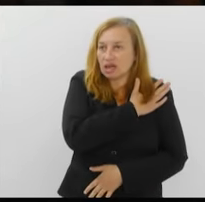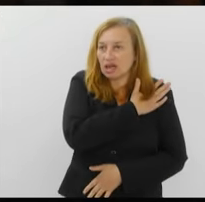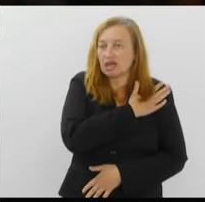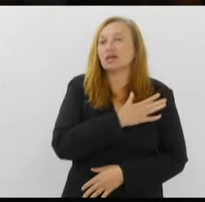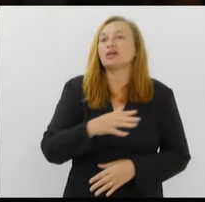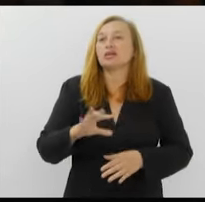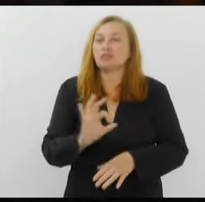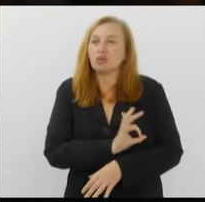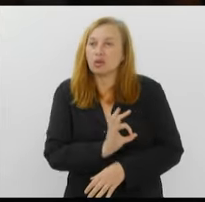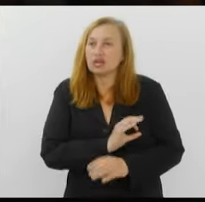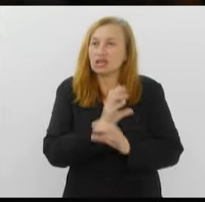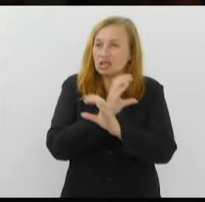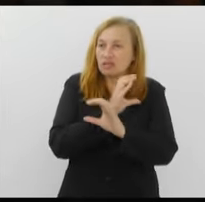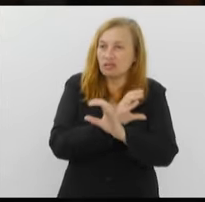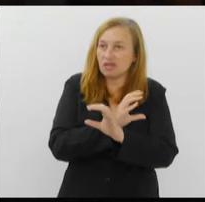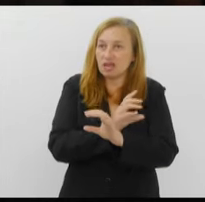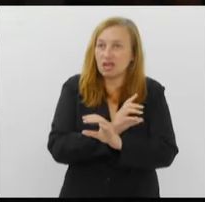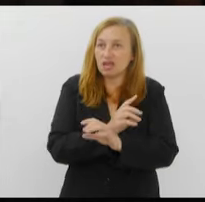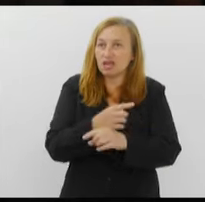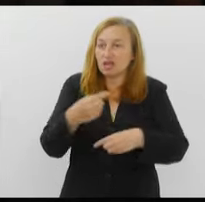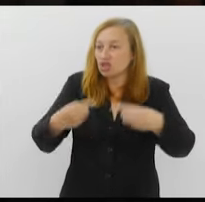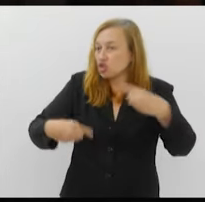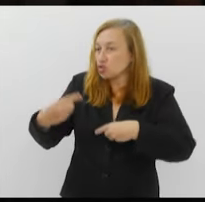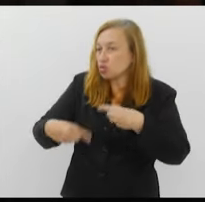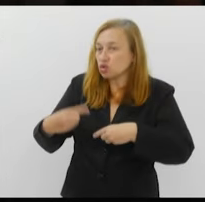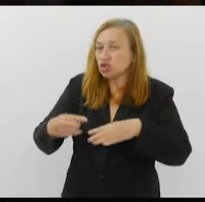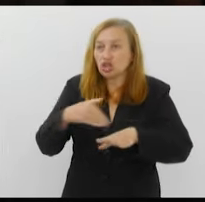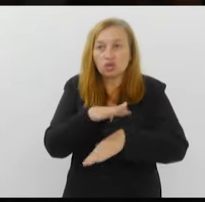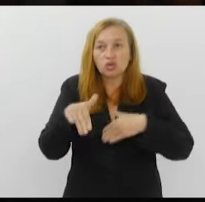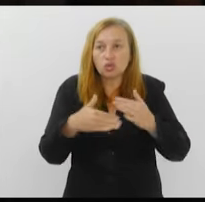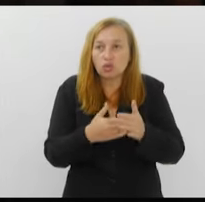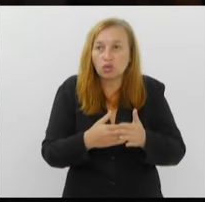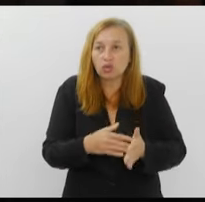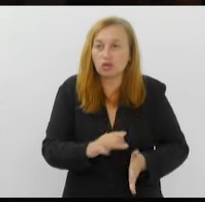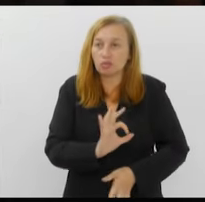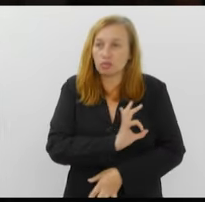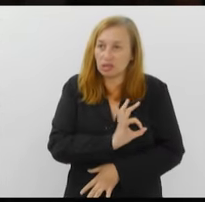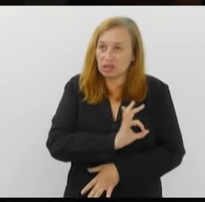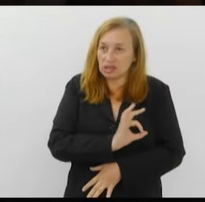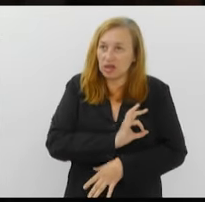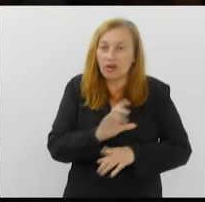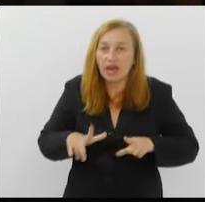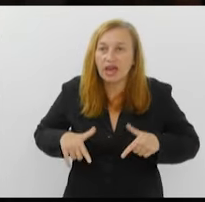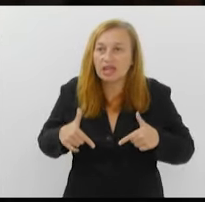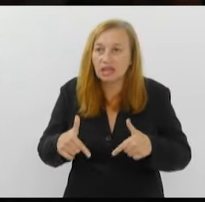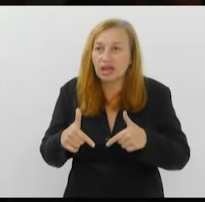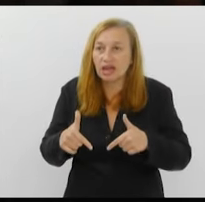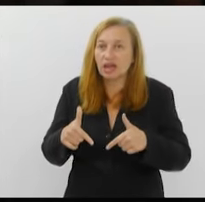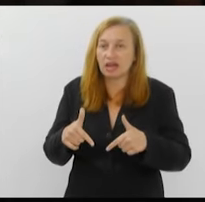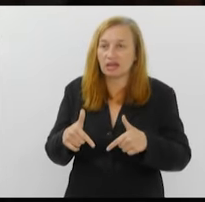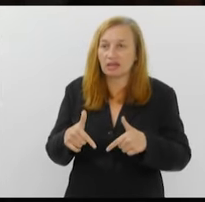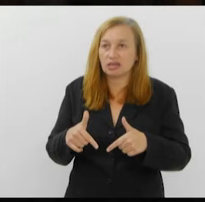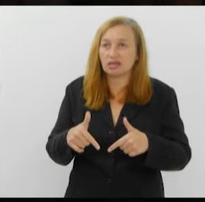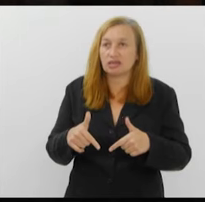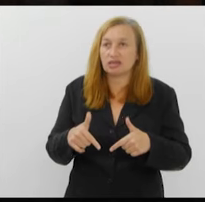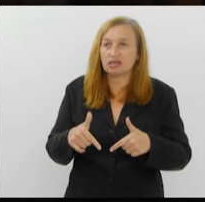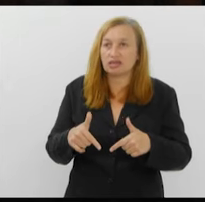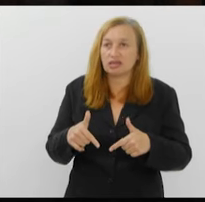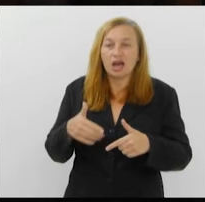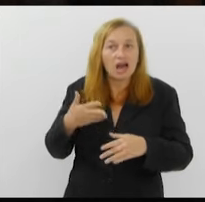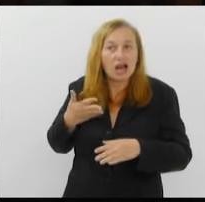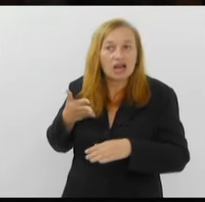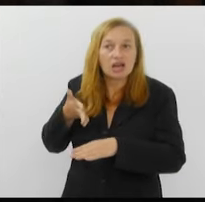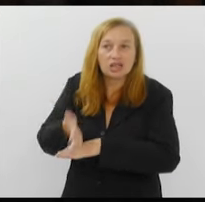quadro. Todo comandante de batalhão entrará à força-tarefa, vai